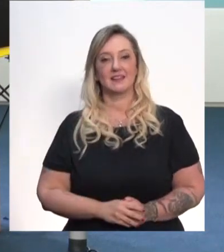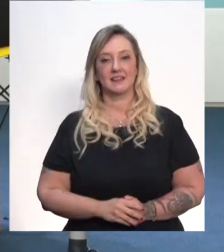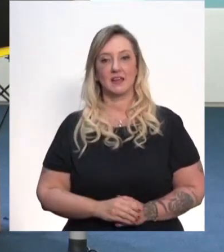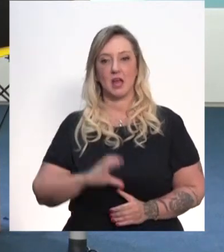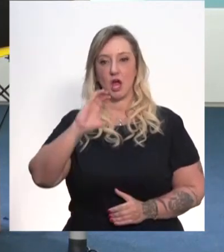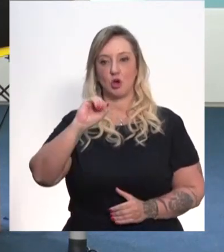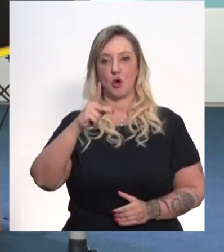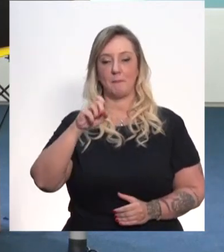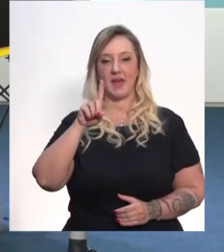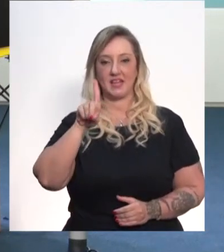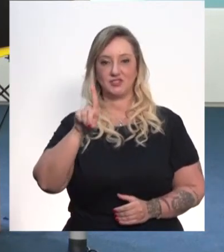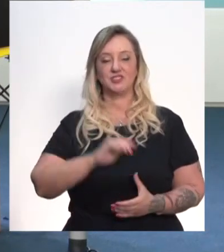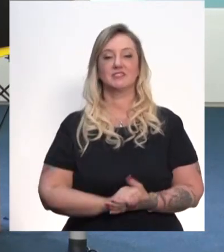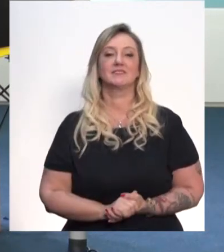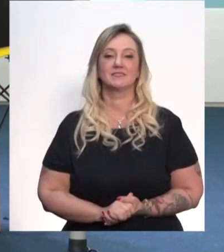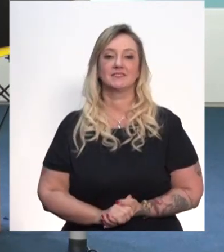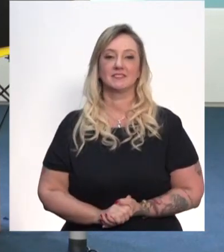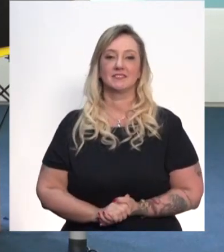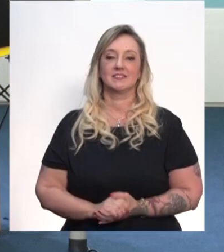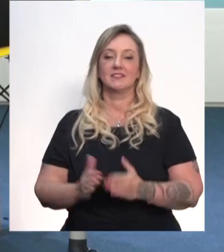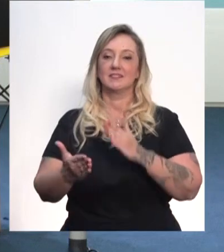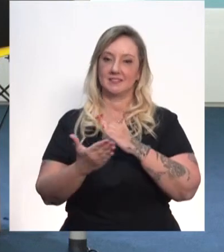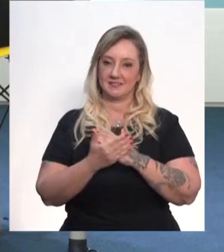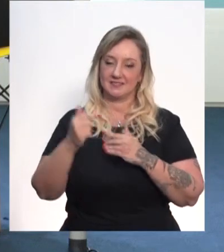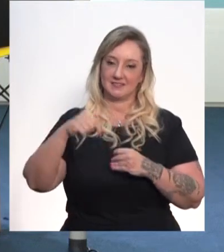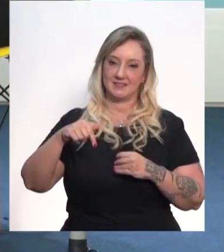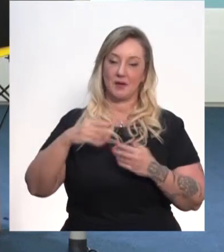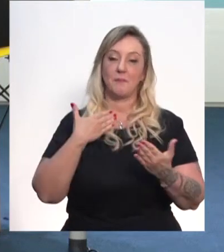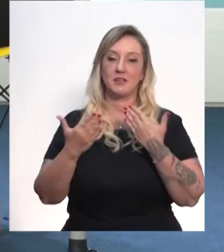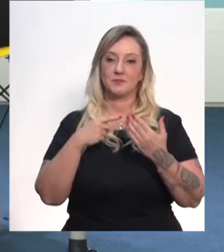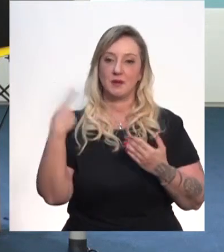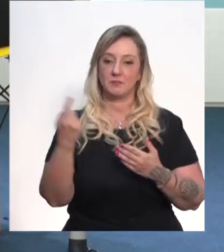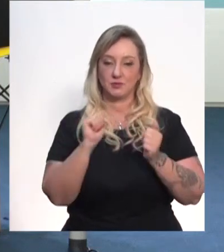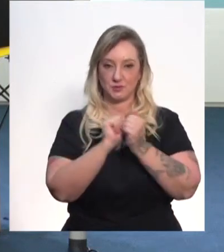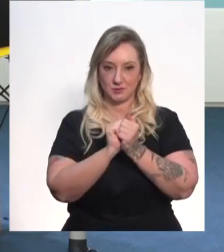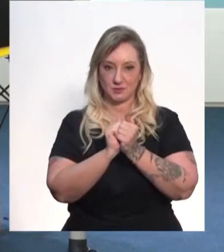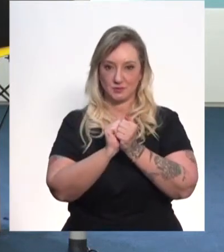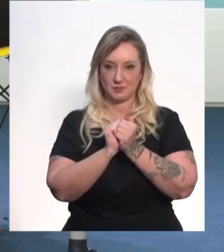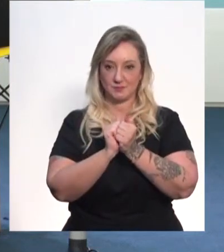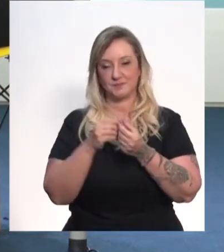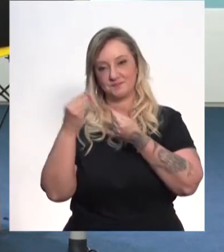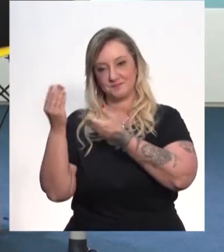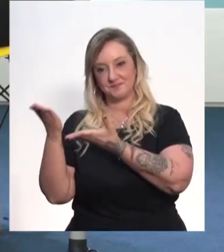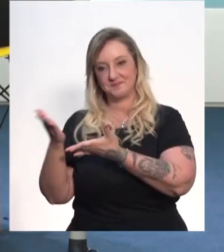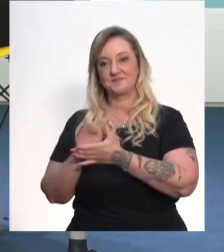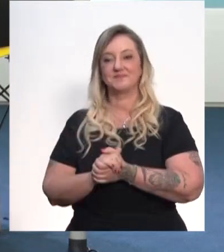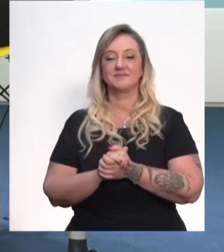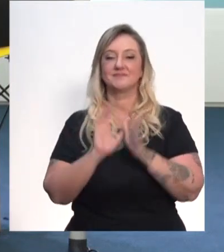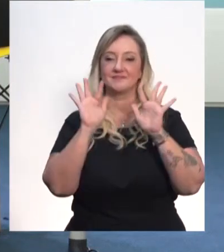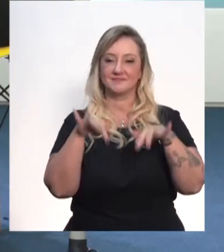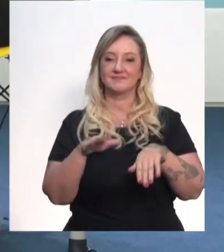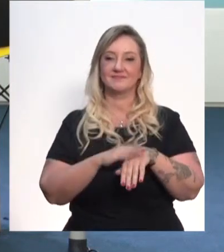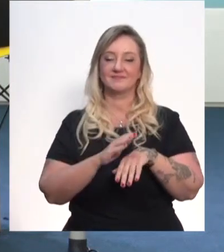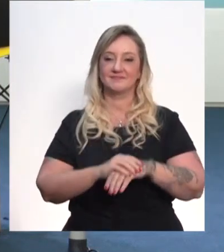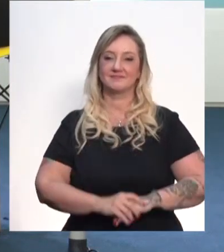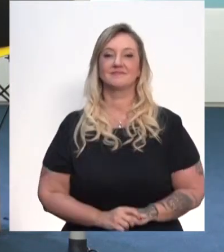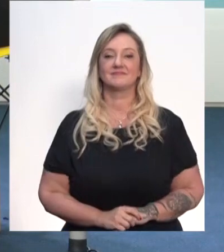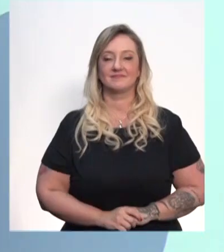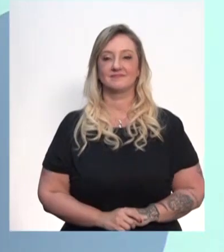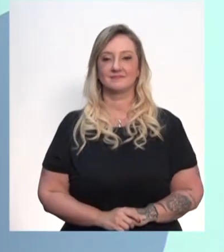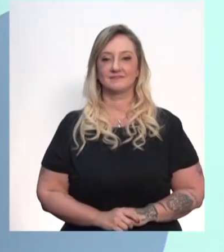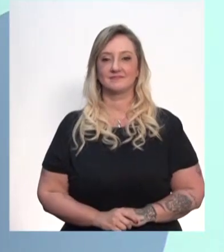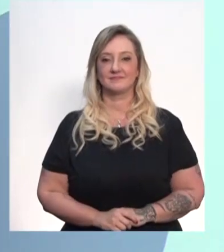das perguntas e respostas que a gente já tem no ambiente do aplicativo, porque lá tem